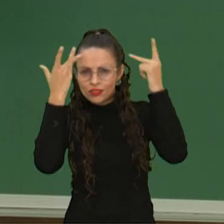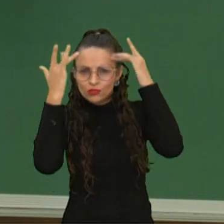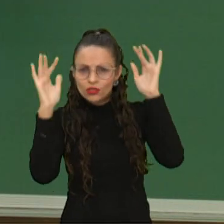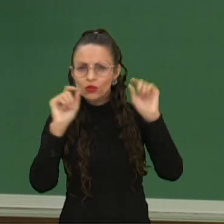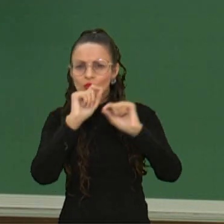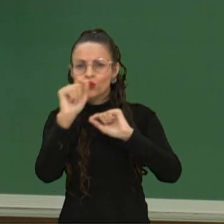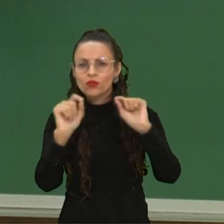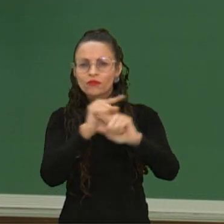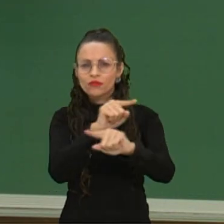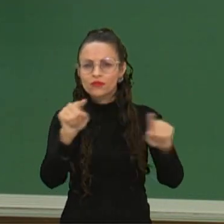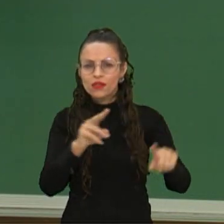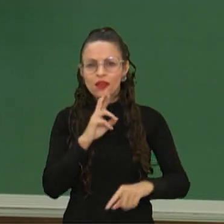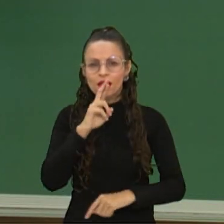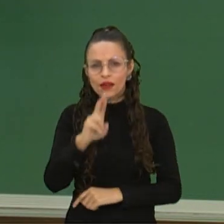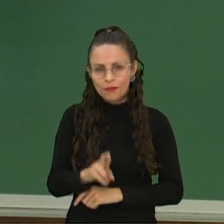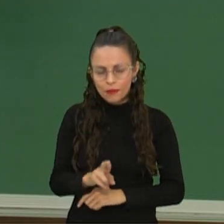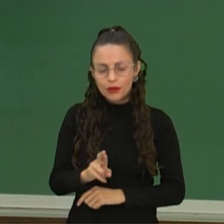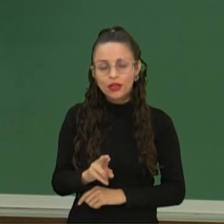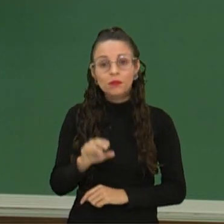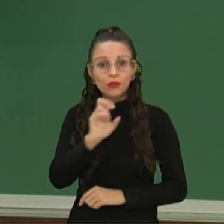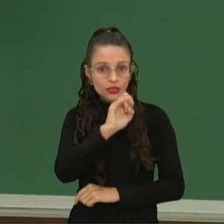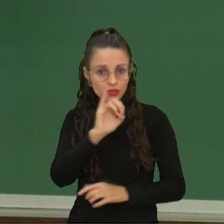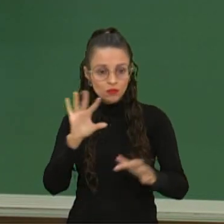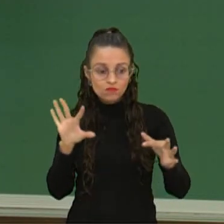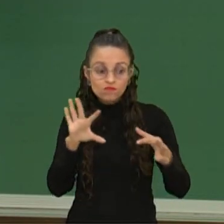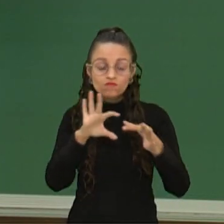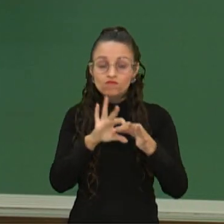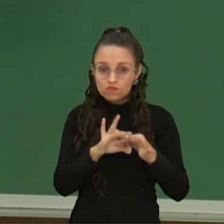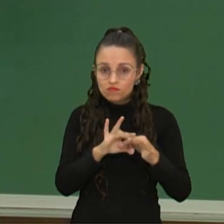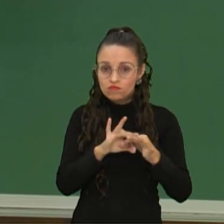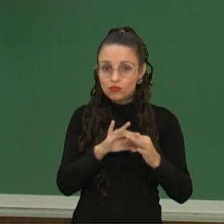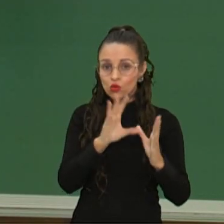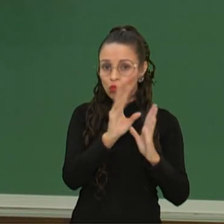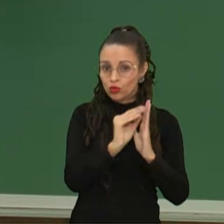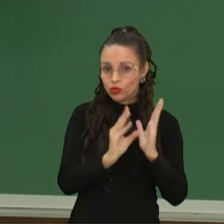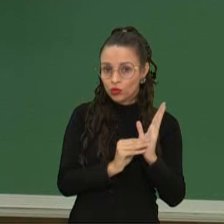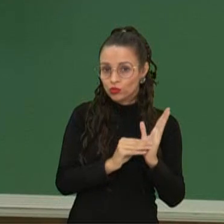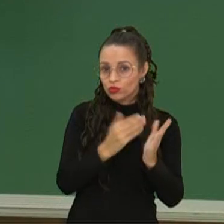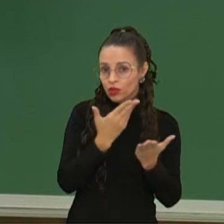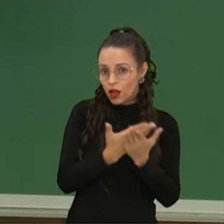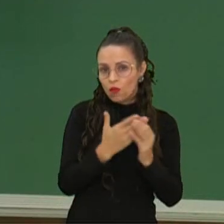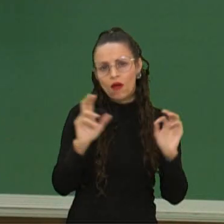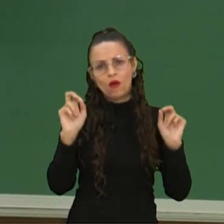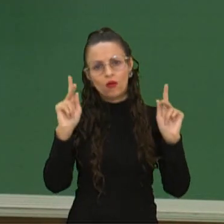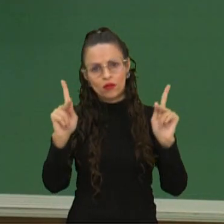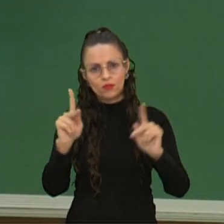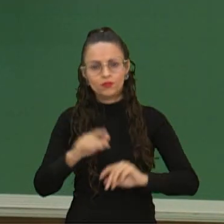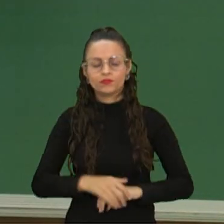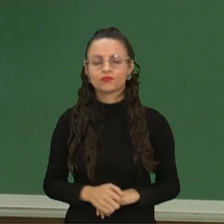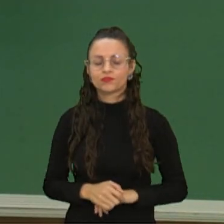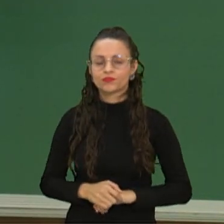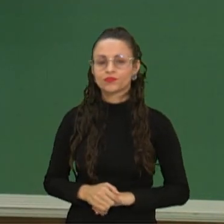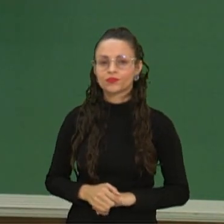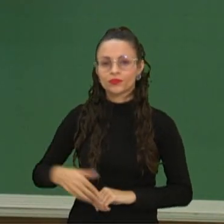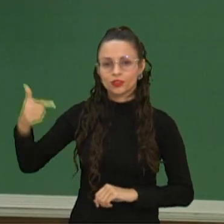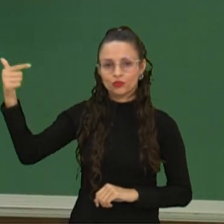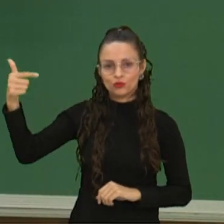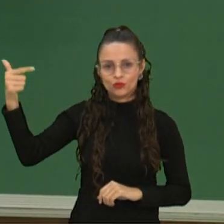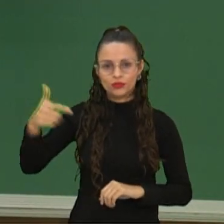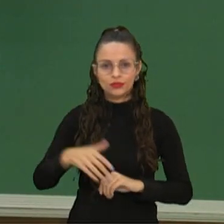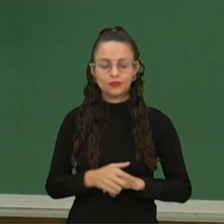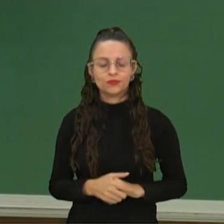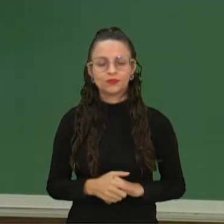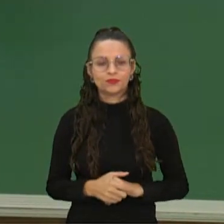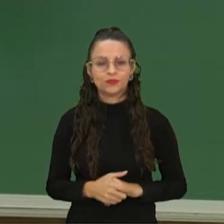você colocou que esteja de acordo com o que a gente está conversando aqui, não tem problema, tá bom? Number 2, eu estava